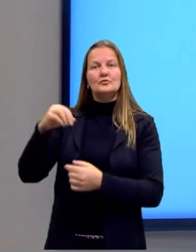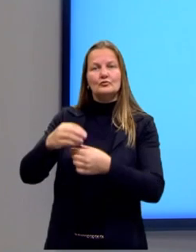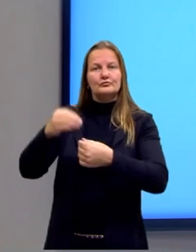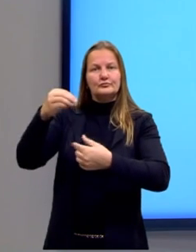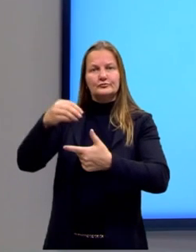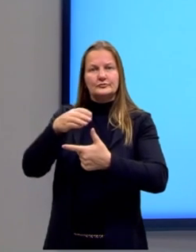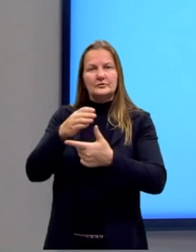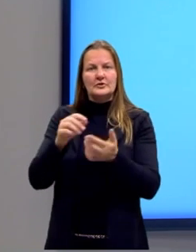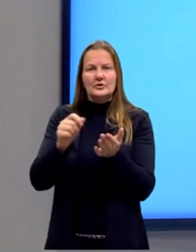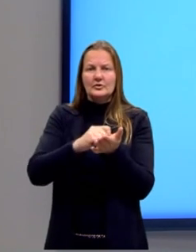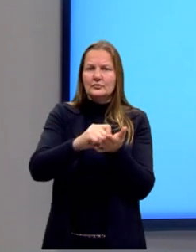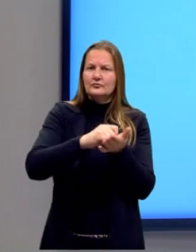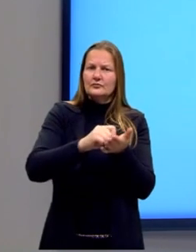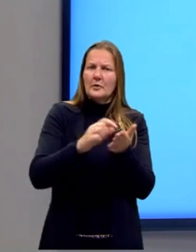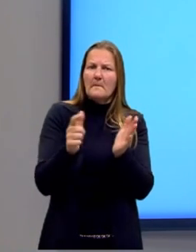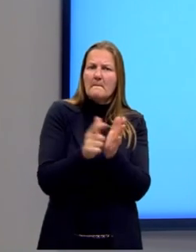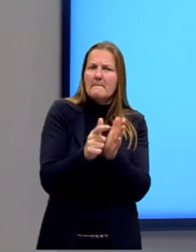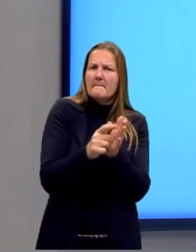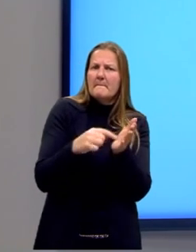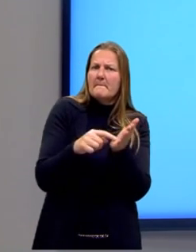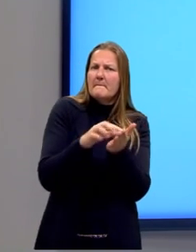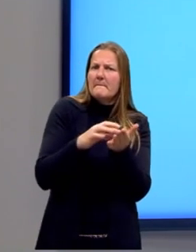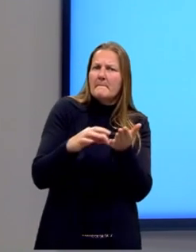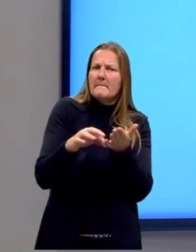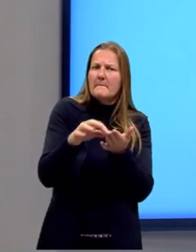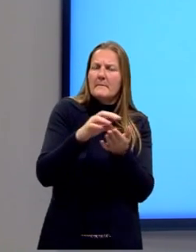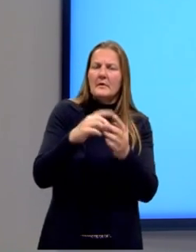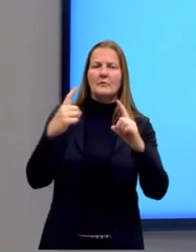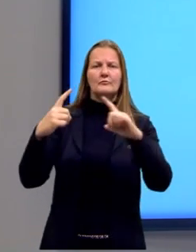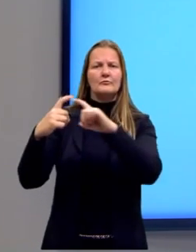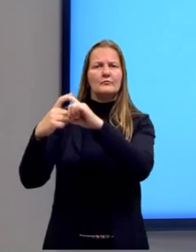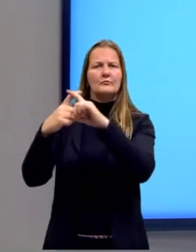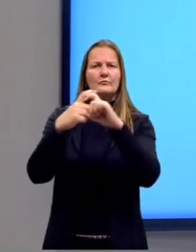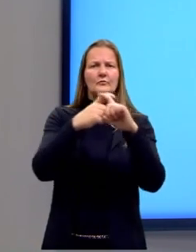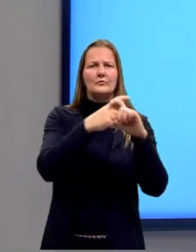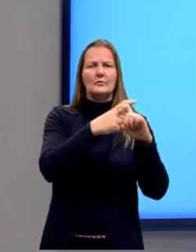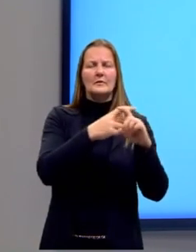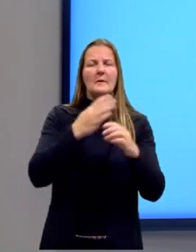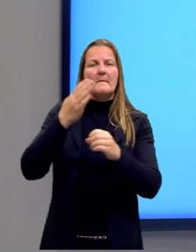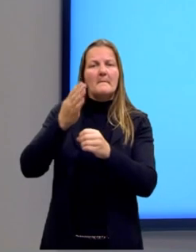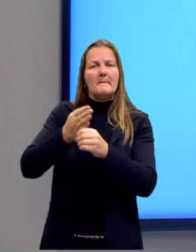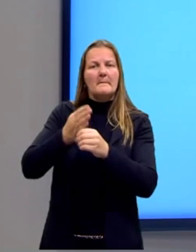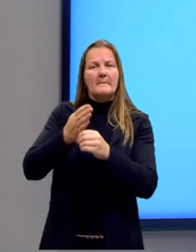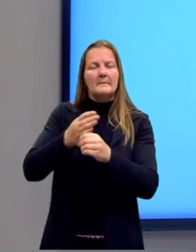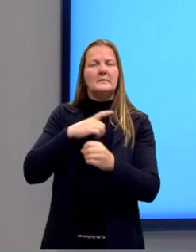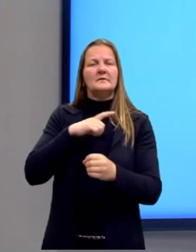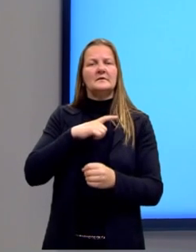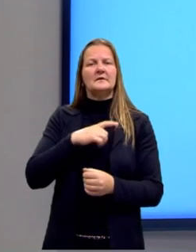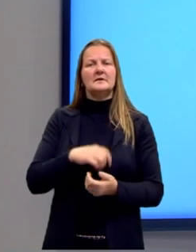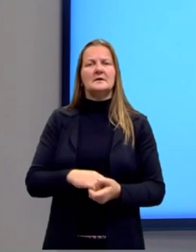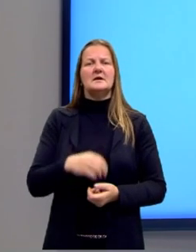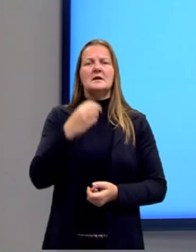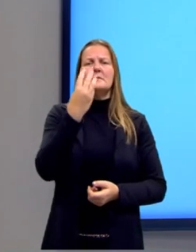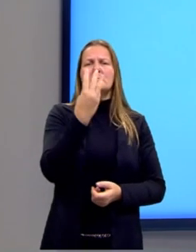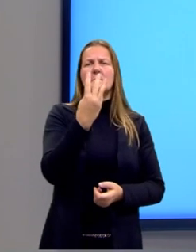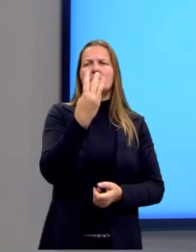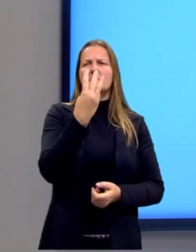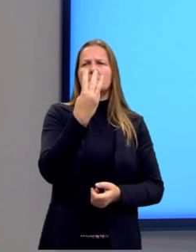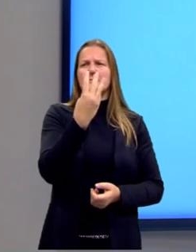tábua de secantes na tábua cuneiforme babilônica plimpton 322